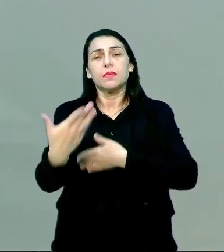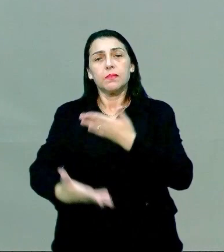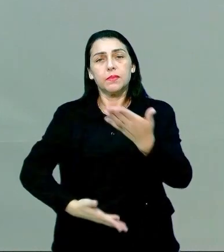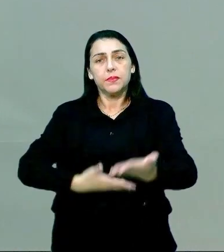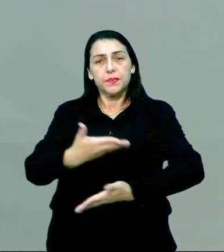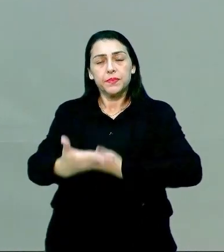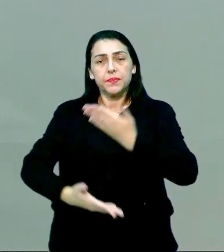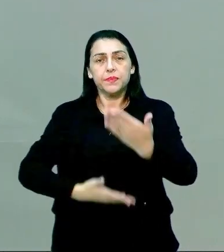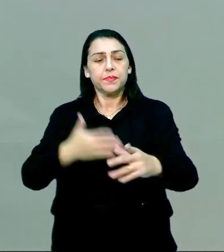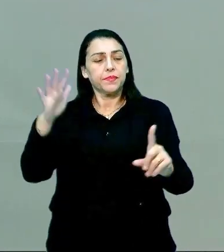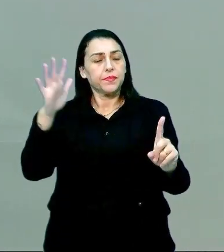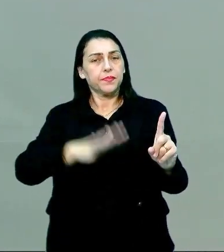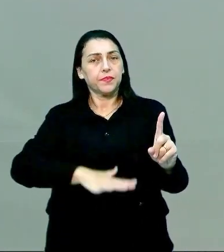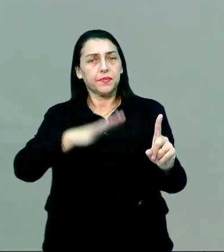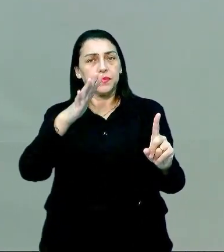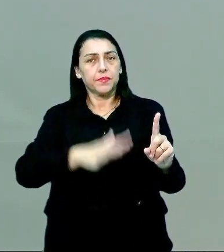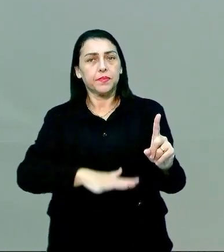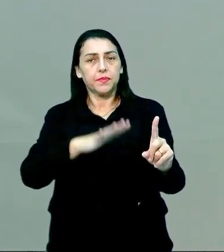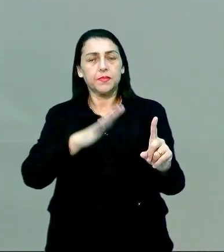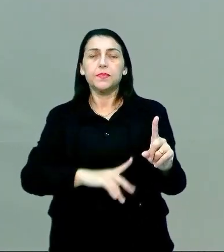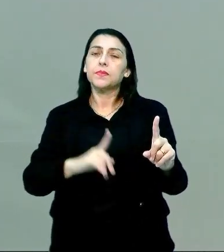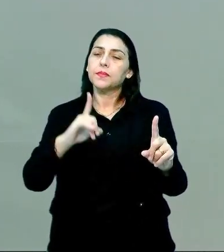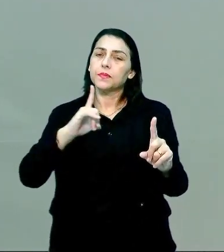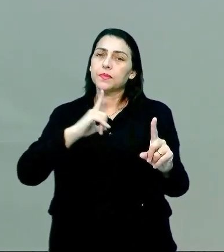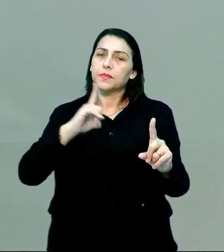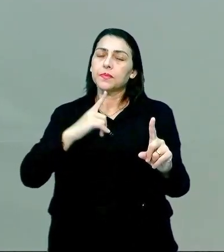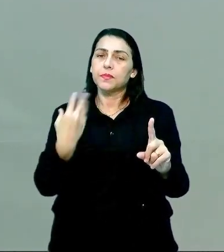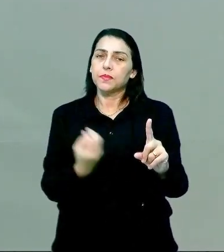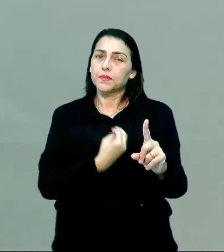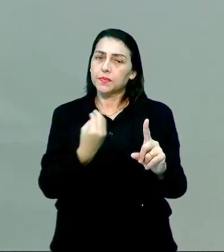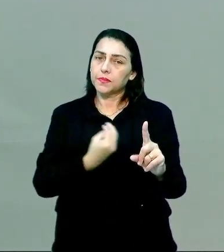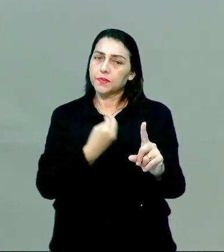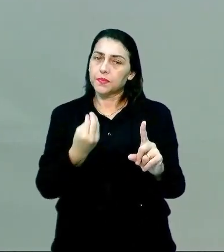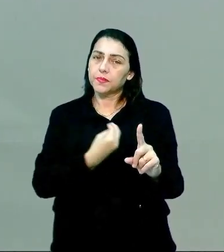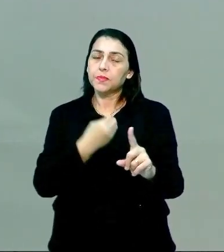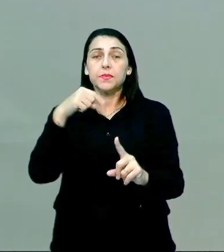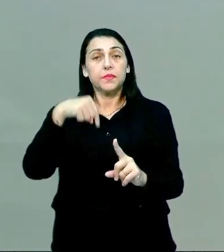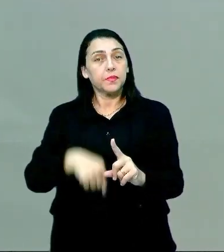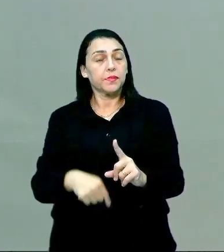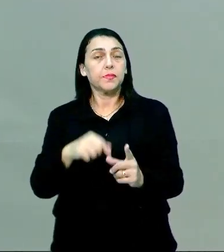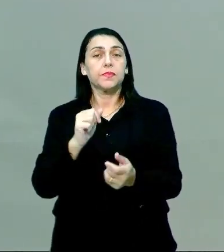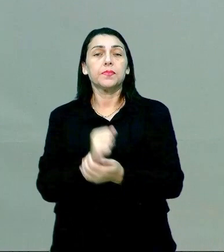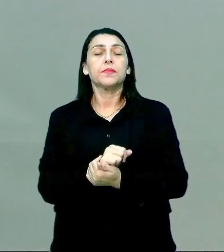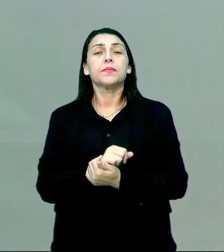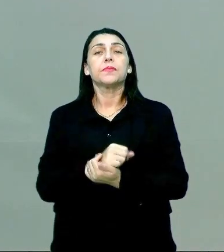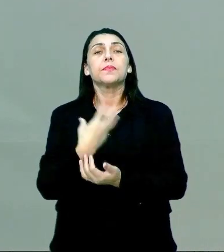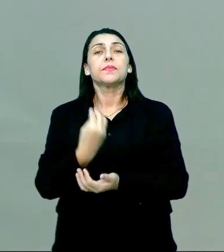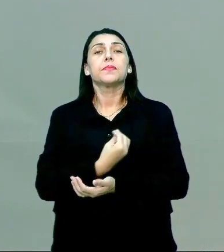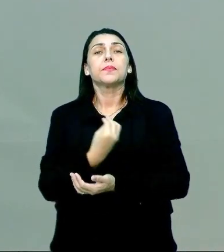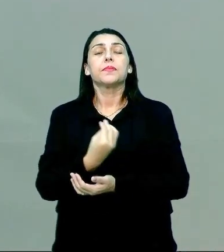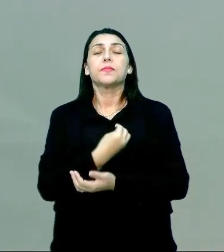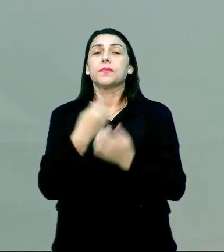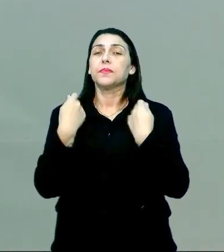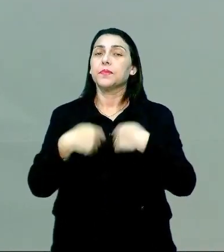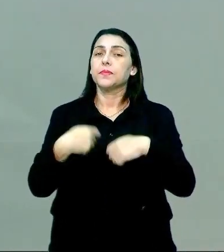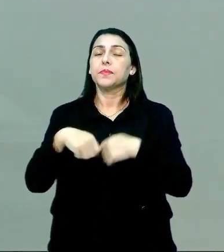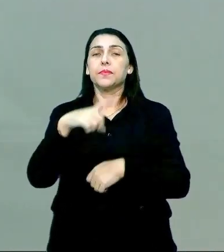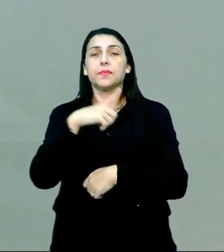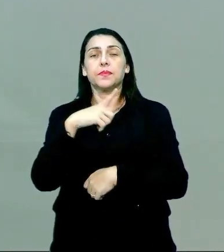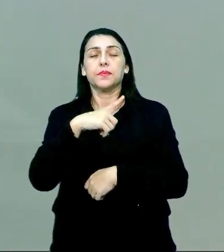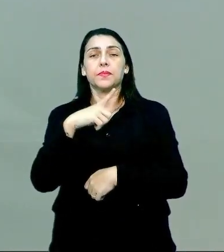correlação de influência que a gente acaba vivenciando. E aqui no caso, uma das vivências que a gente deveria